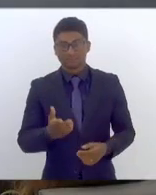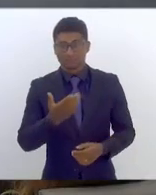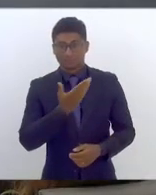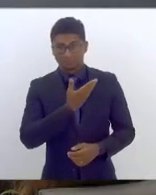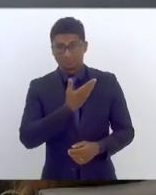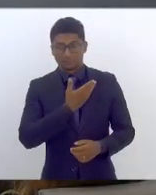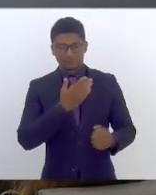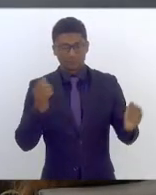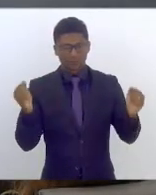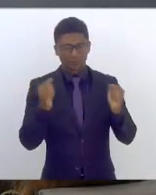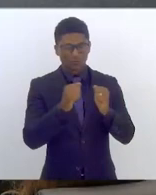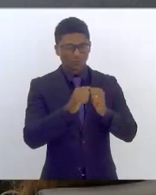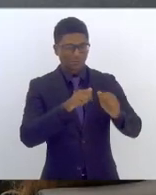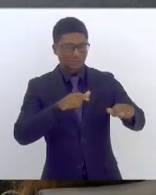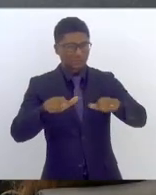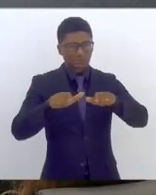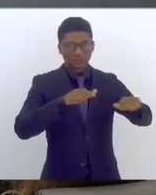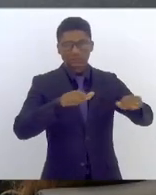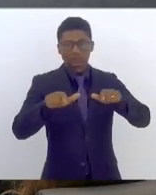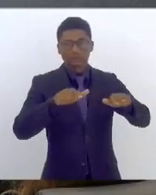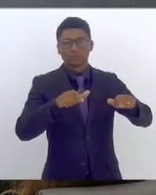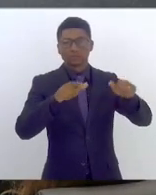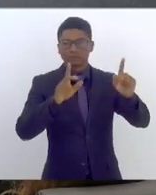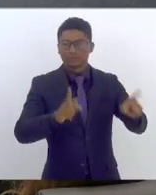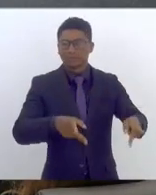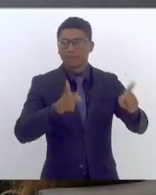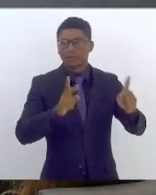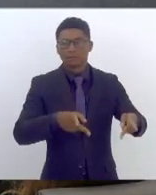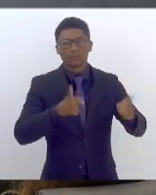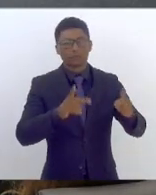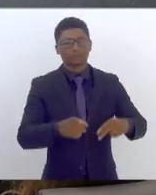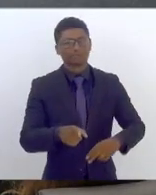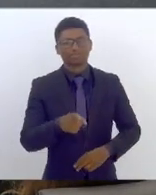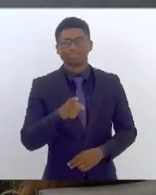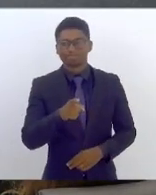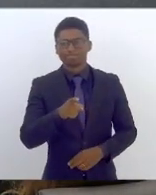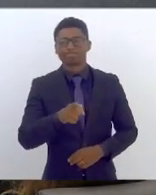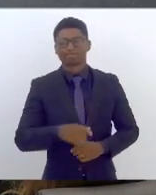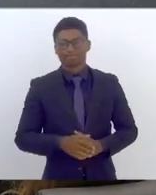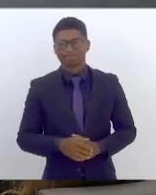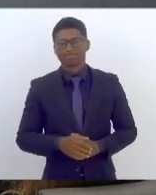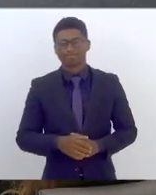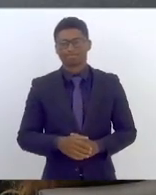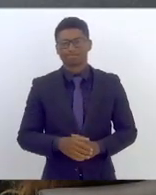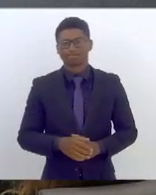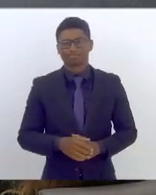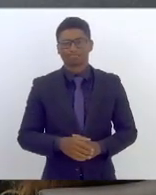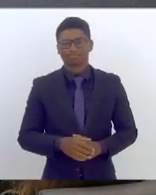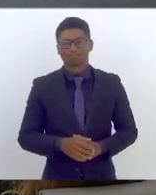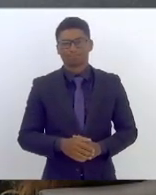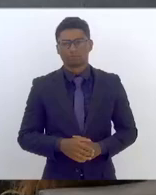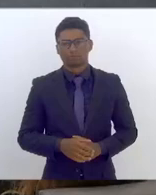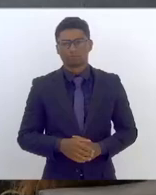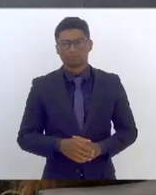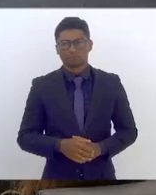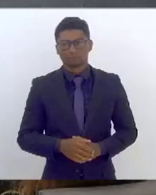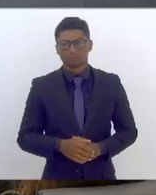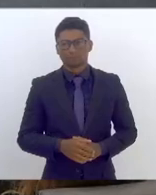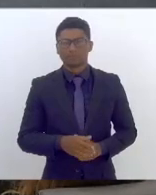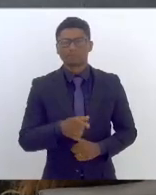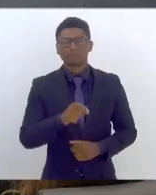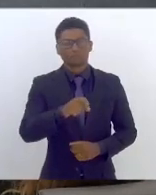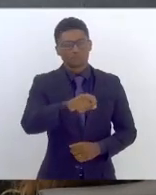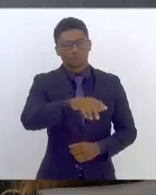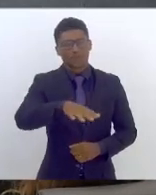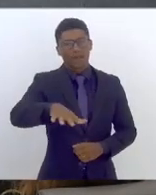dos órgãos do Ministério Público sempre se destacou a meu ver nessa nessa matéria que